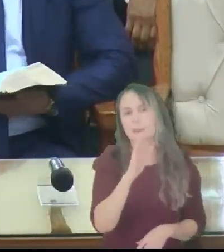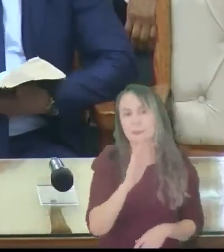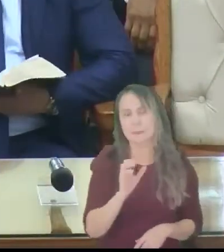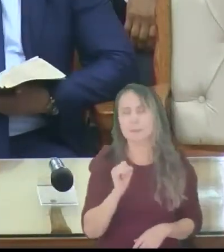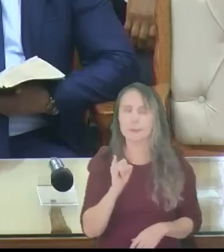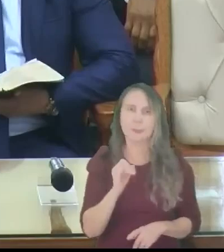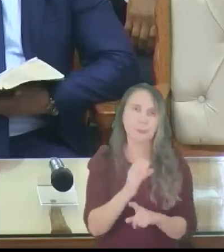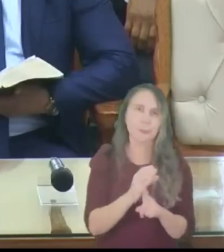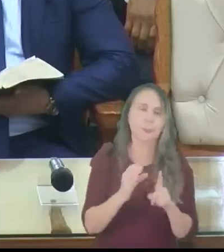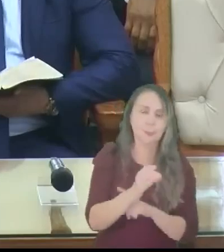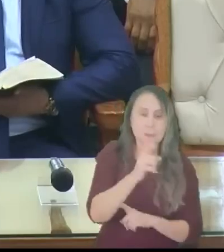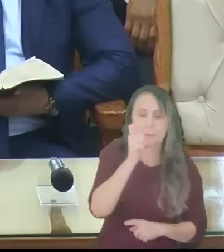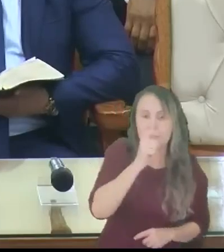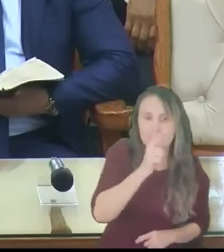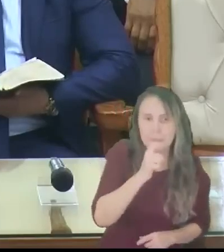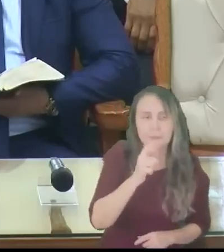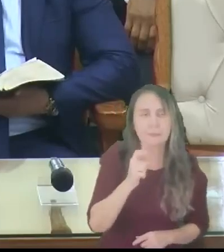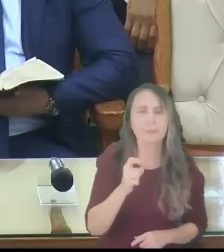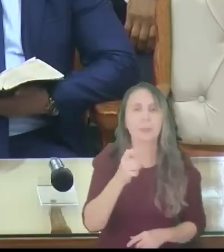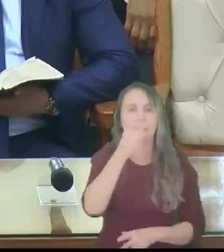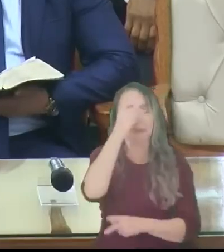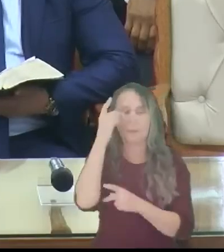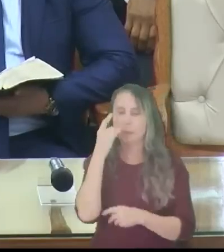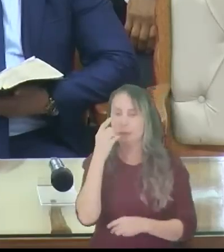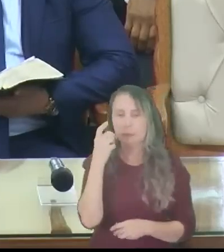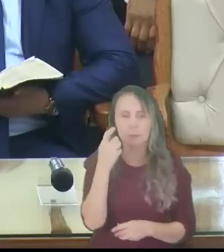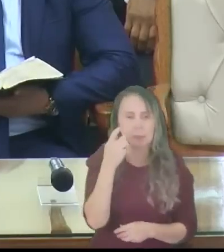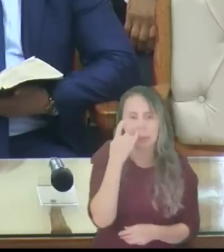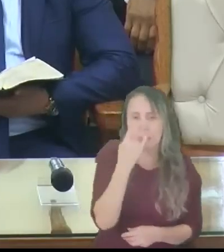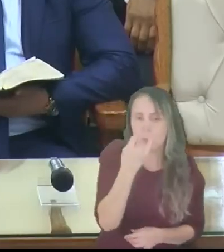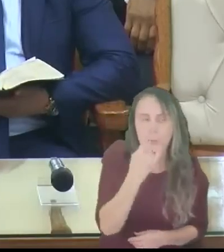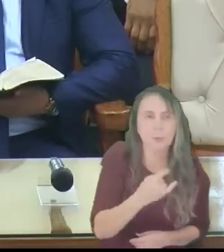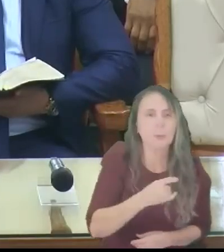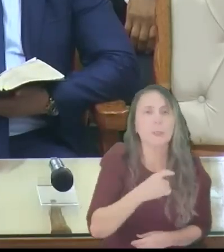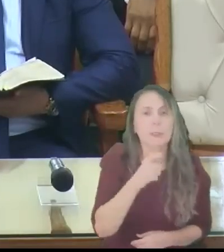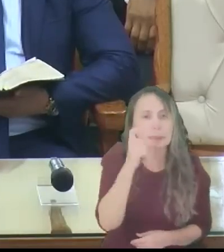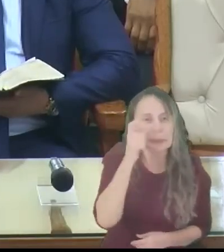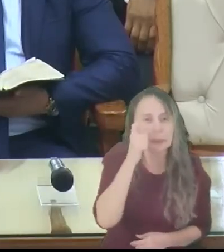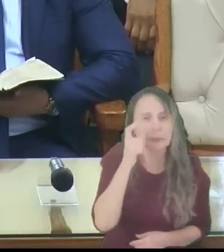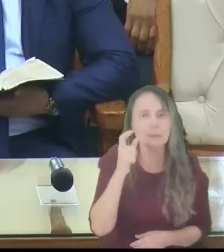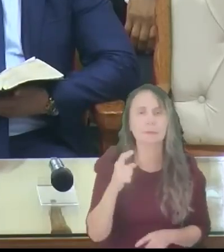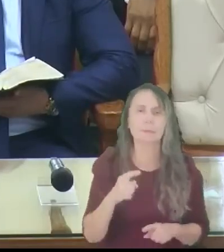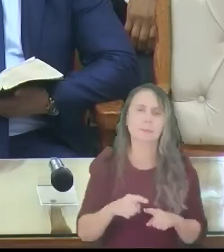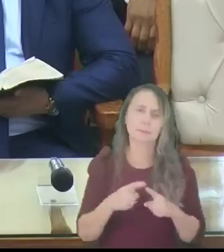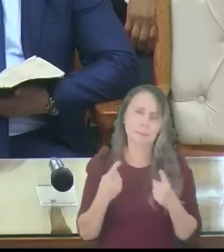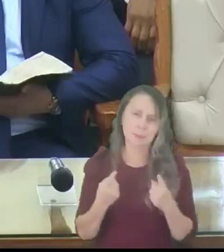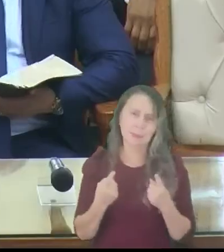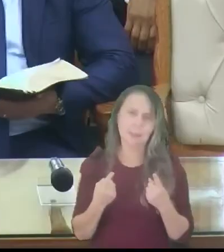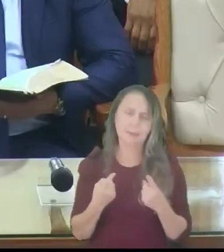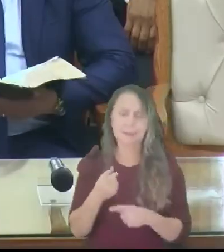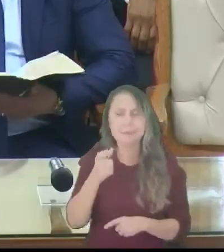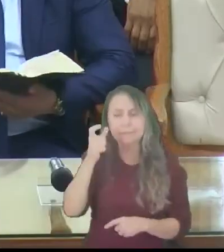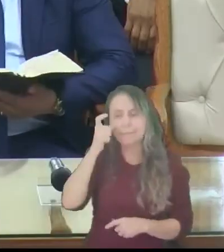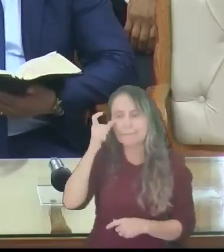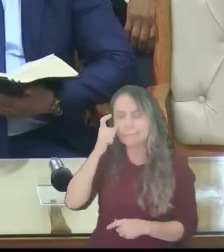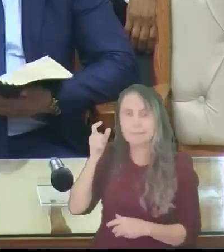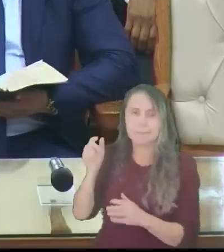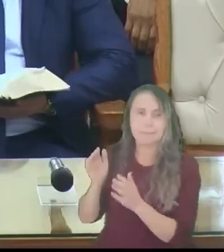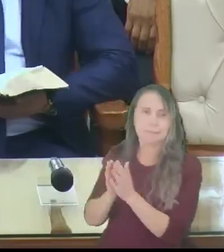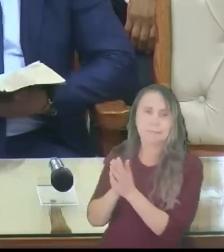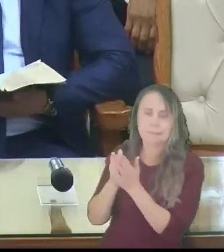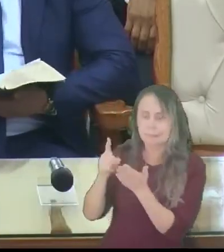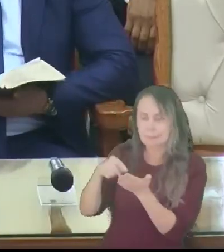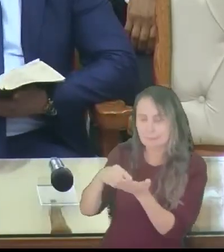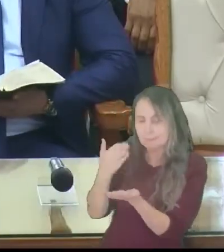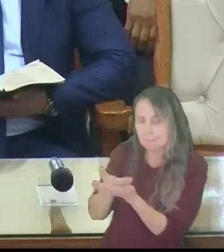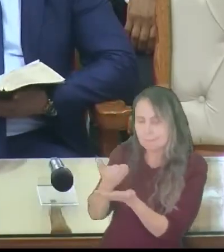inventar um culto de mentira, talvez alguém se interesse mais. Mas pela palavra de Deus, o interesse não é muito